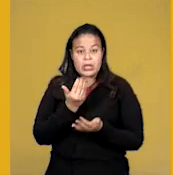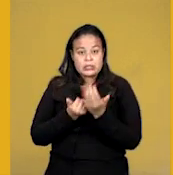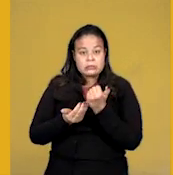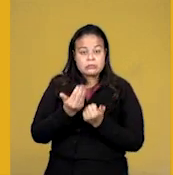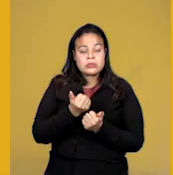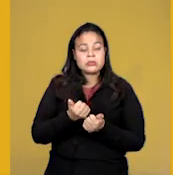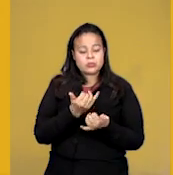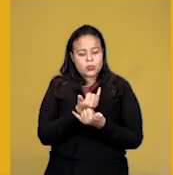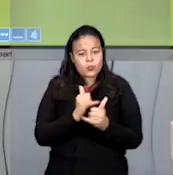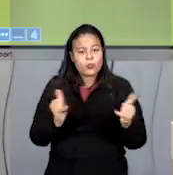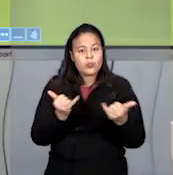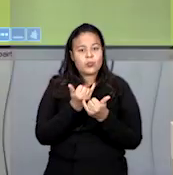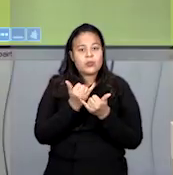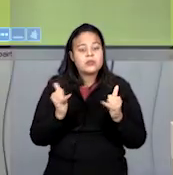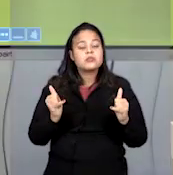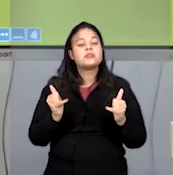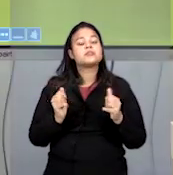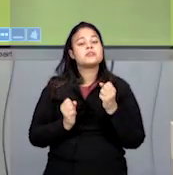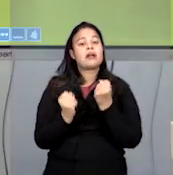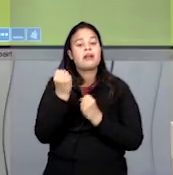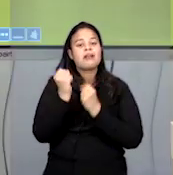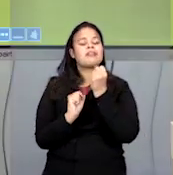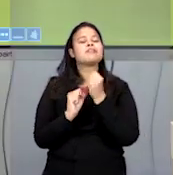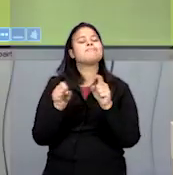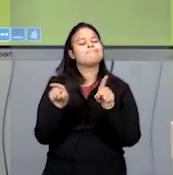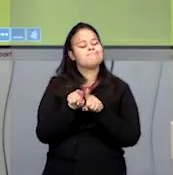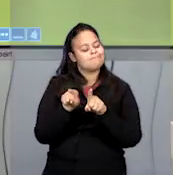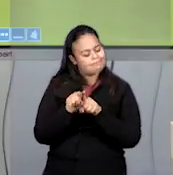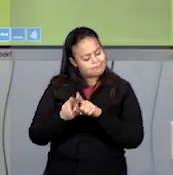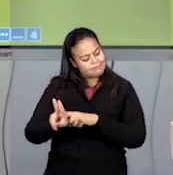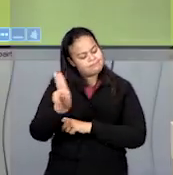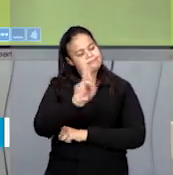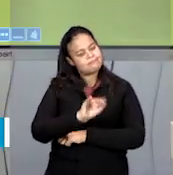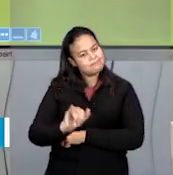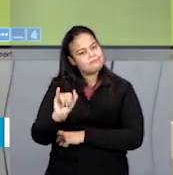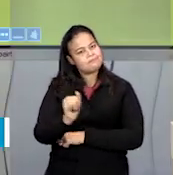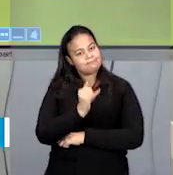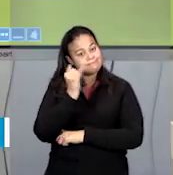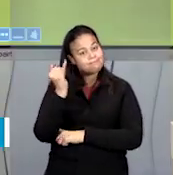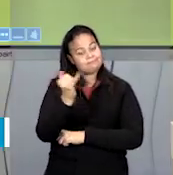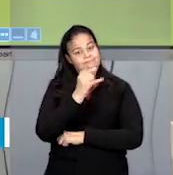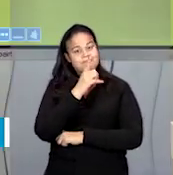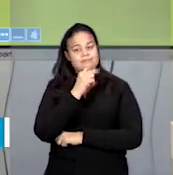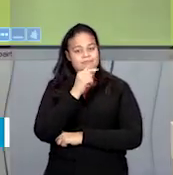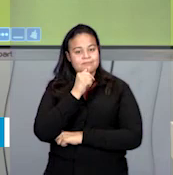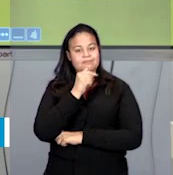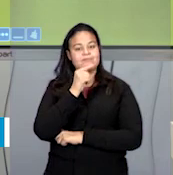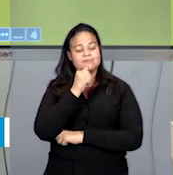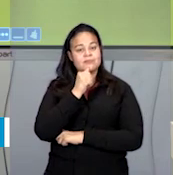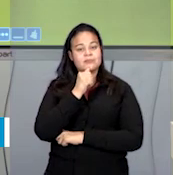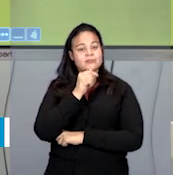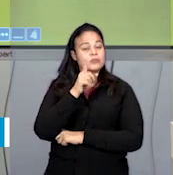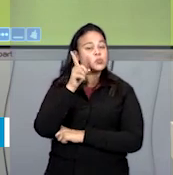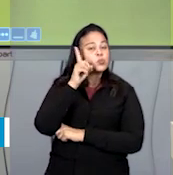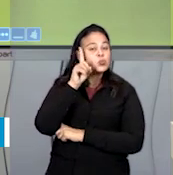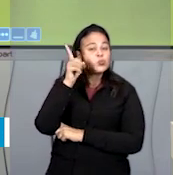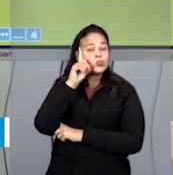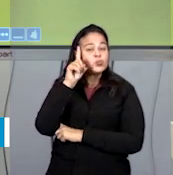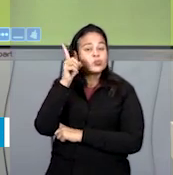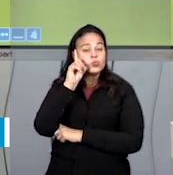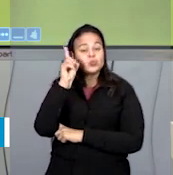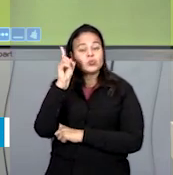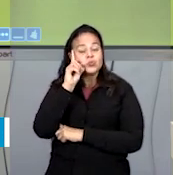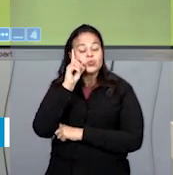energia e a indústria usa muito a água. A água é importante em todos os momentos do nosso dia,